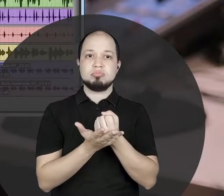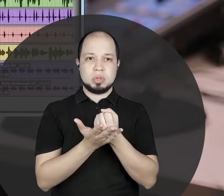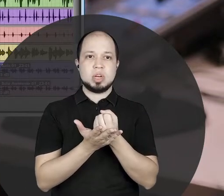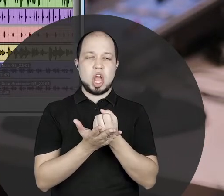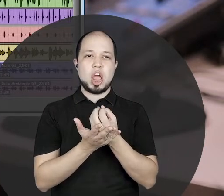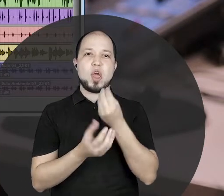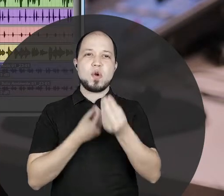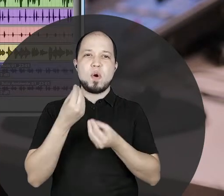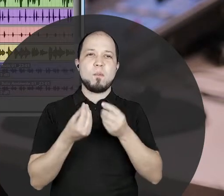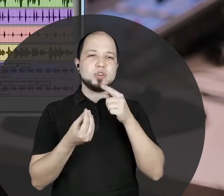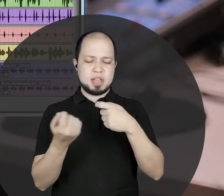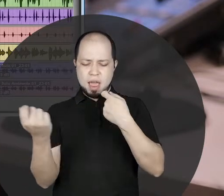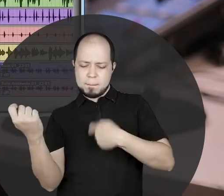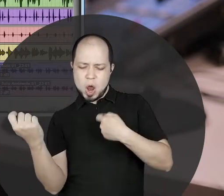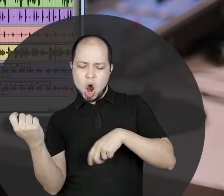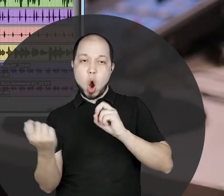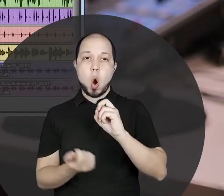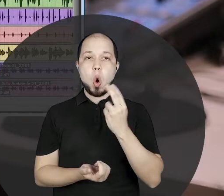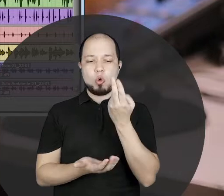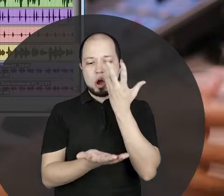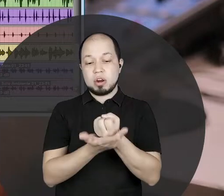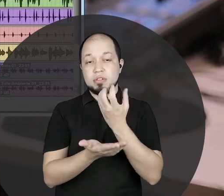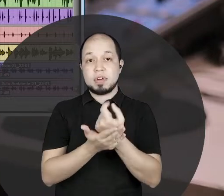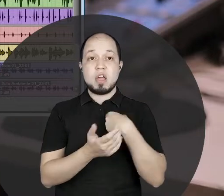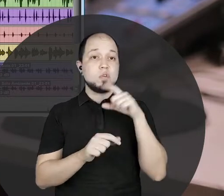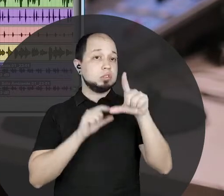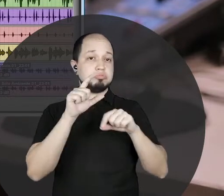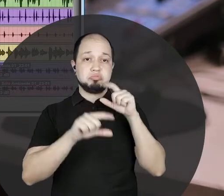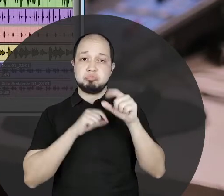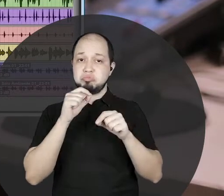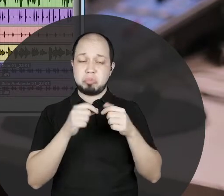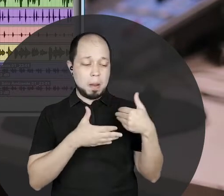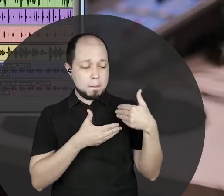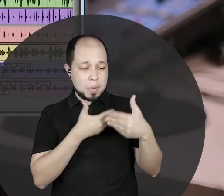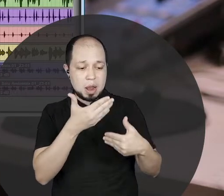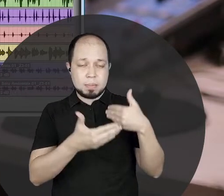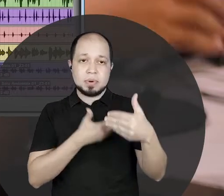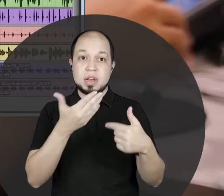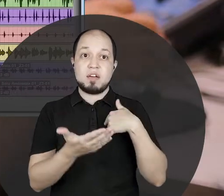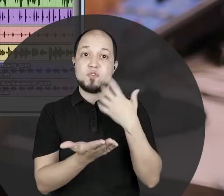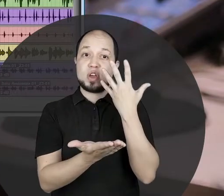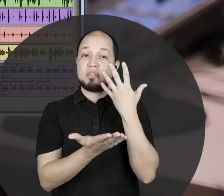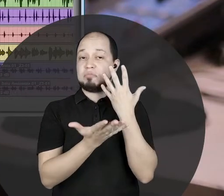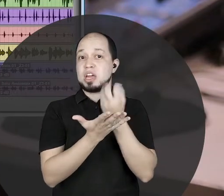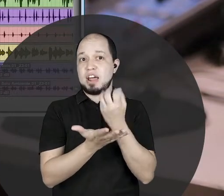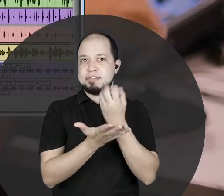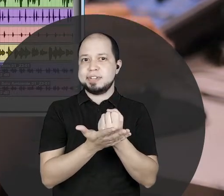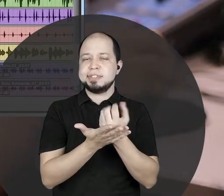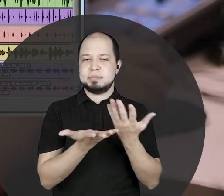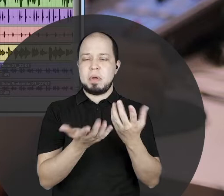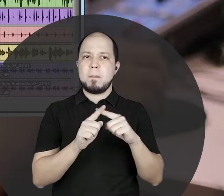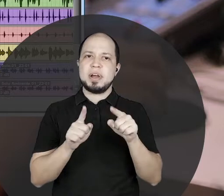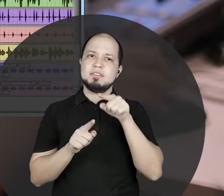que você toca, no jeito que você grava, né? Eu fui escolhendo assim ao longo dos tempos que eu fui gravando, ao longo dos anos, mas aí você